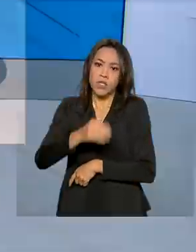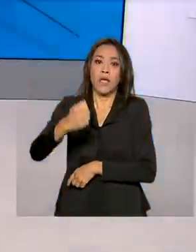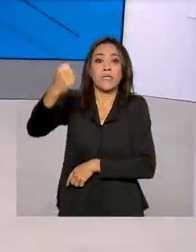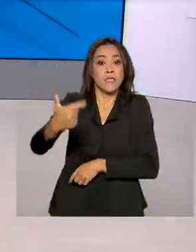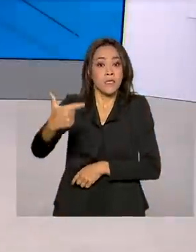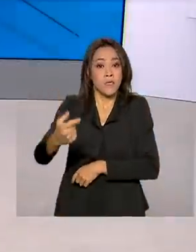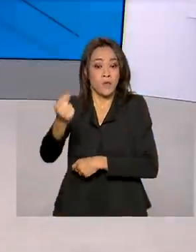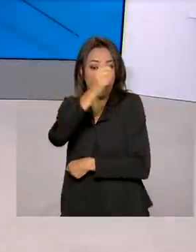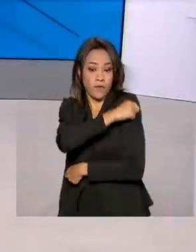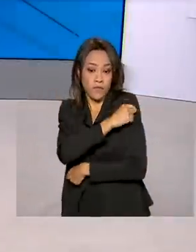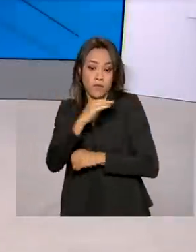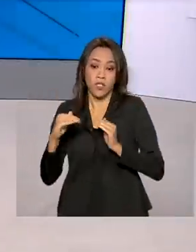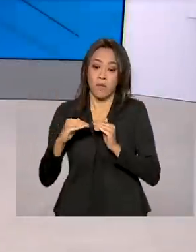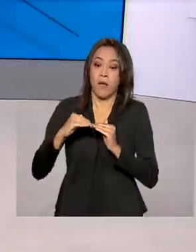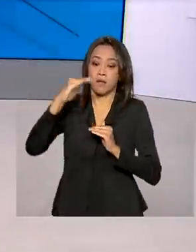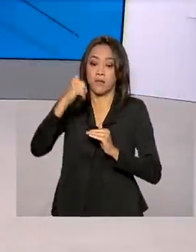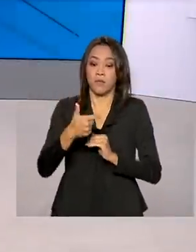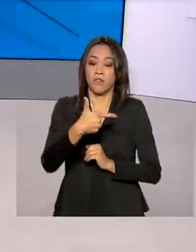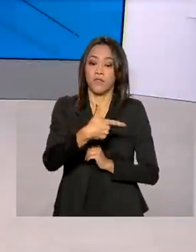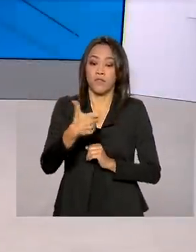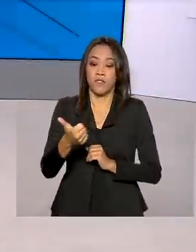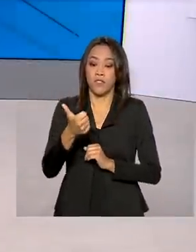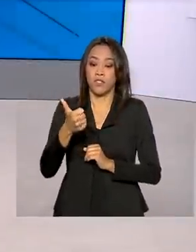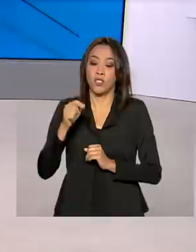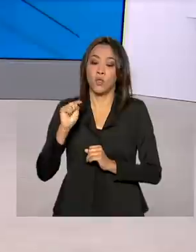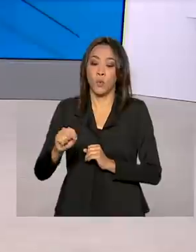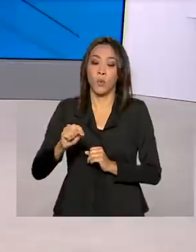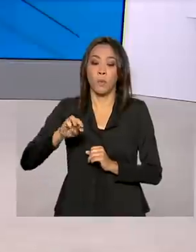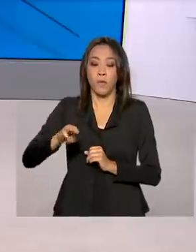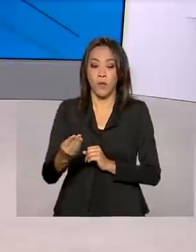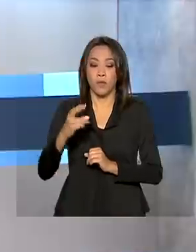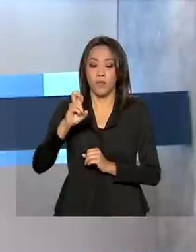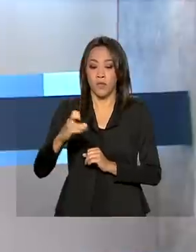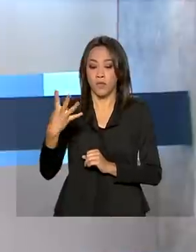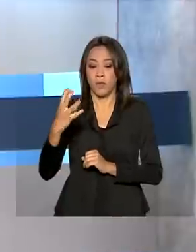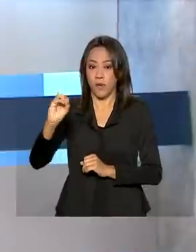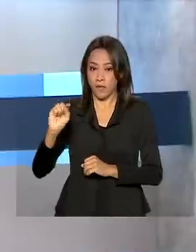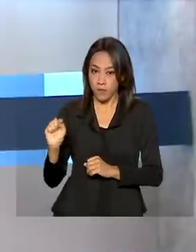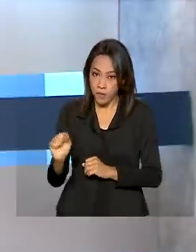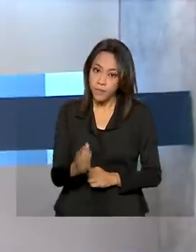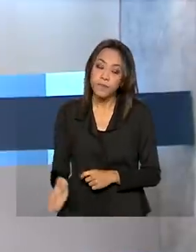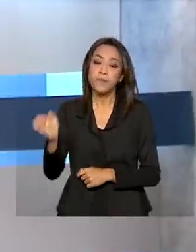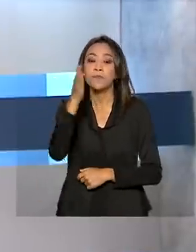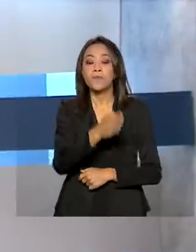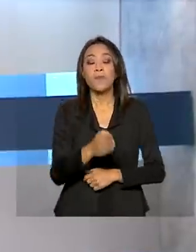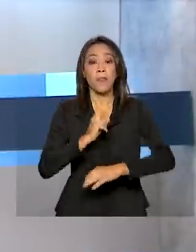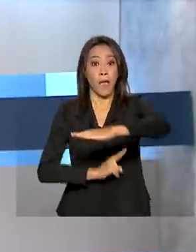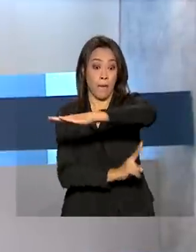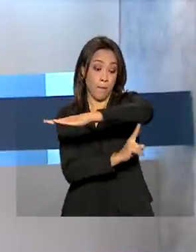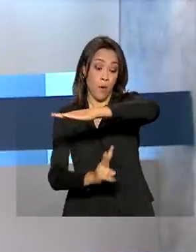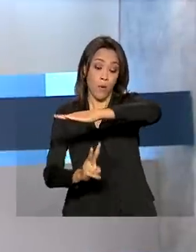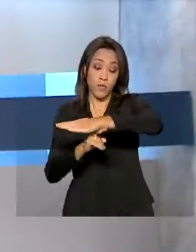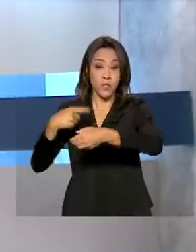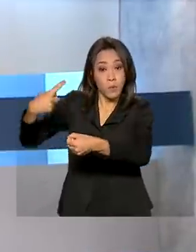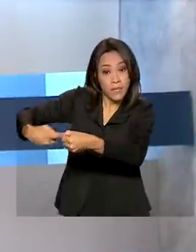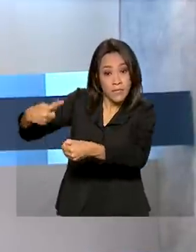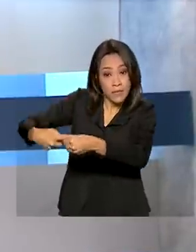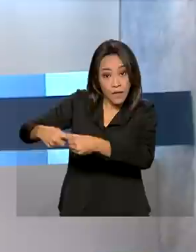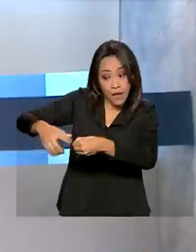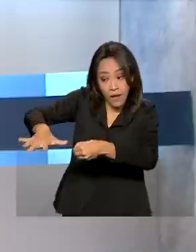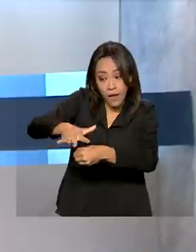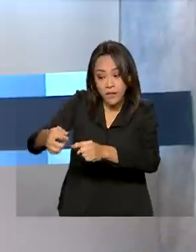da vacina já passa dos 21 milhões 540 mil. A ponte que liga o município de São Gabriel da